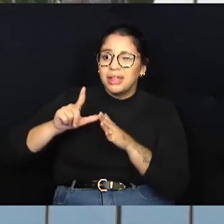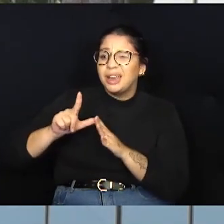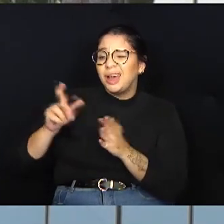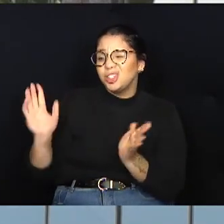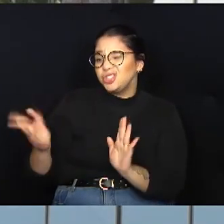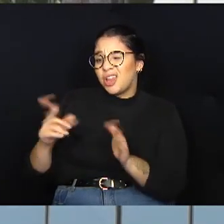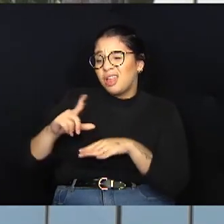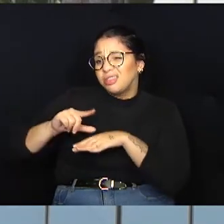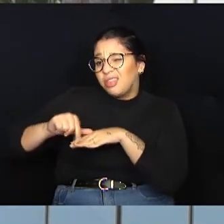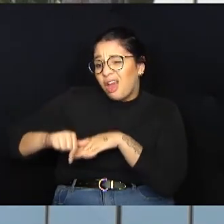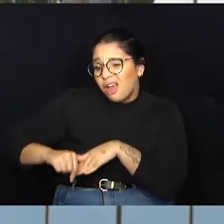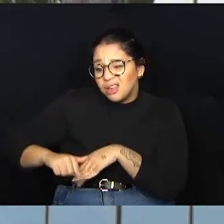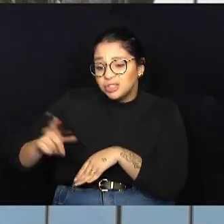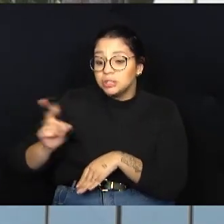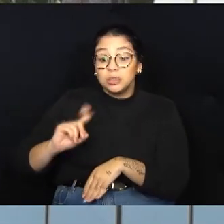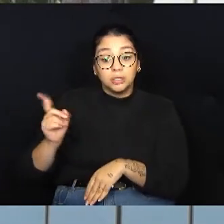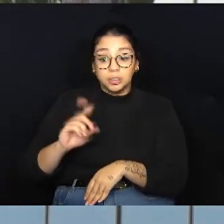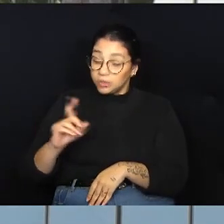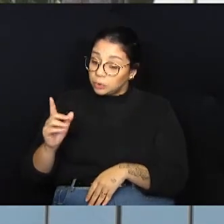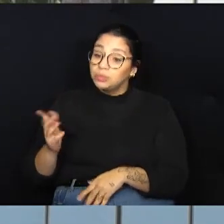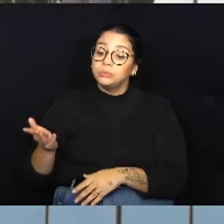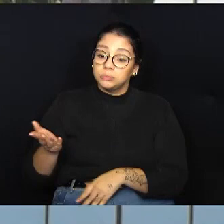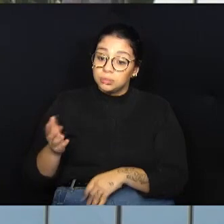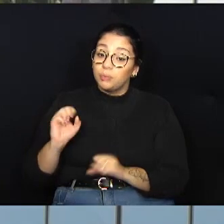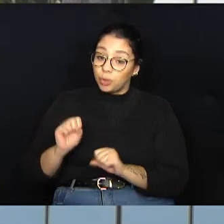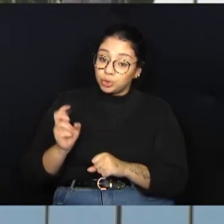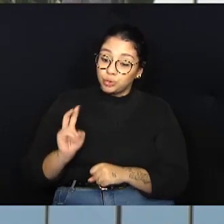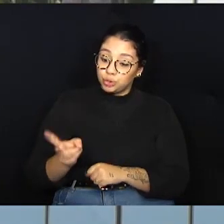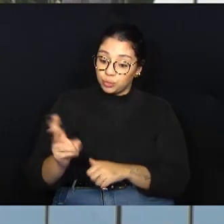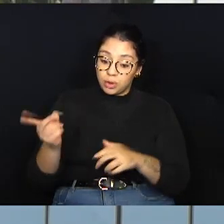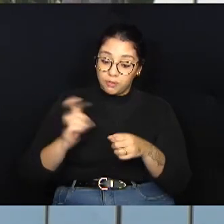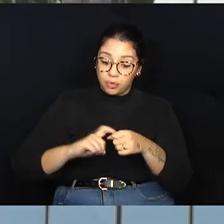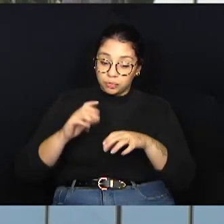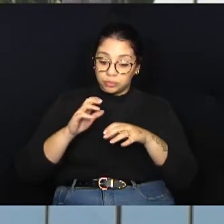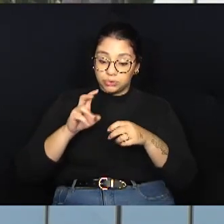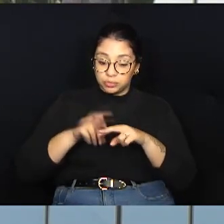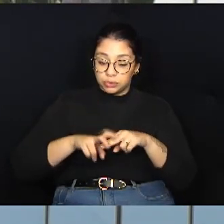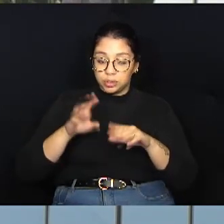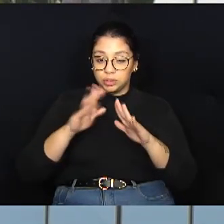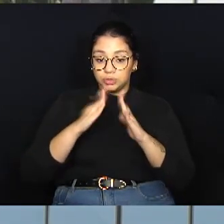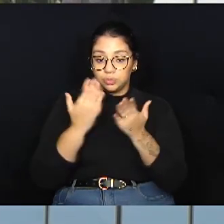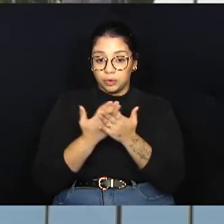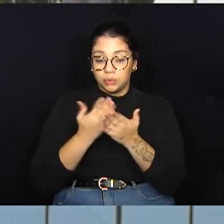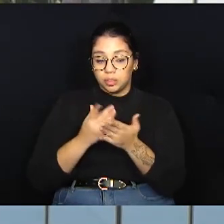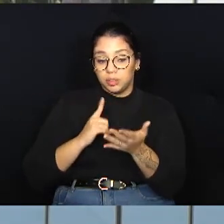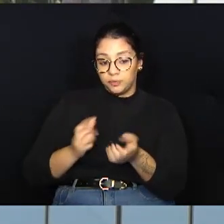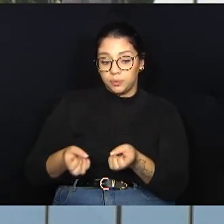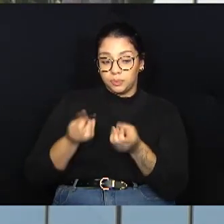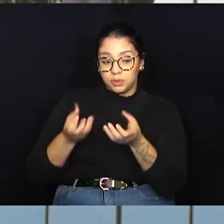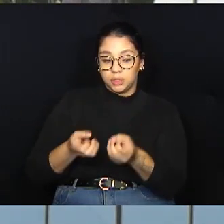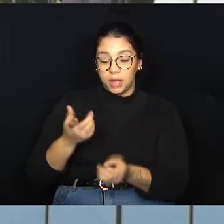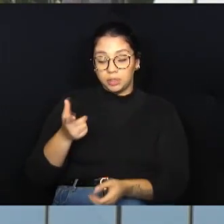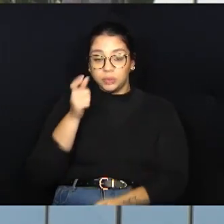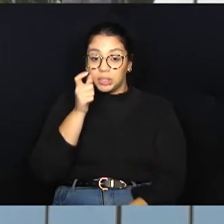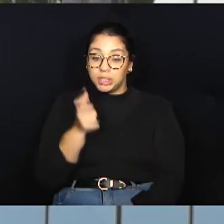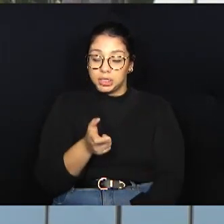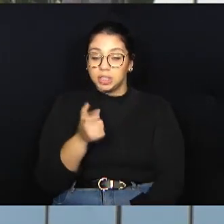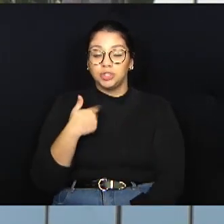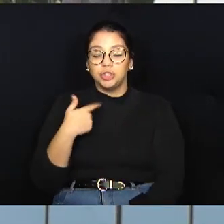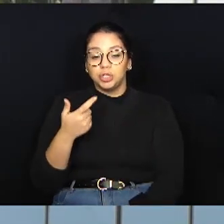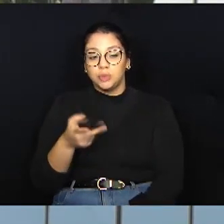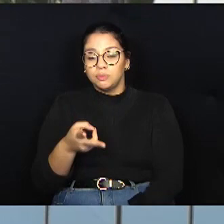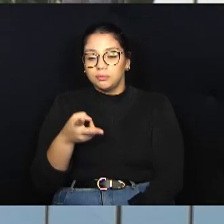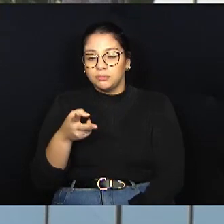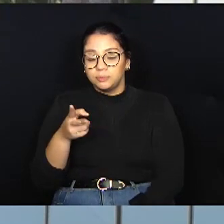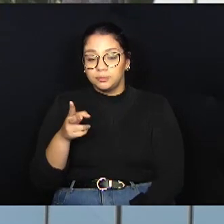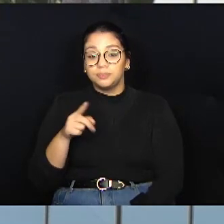se alfabetizar, continuar os seus estudos. Eu soube um dado muito interessante que eu estava observando. A Universidade